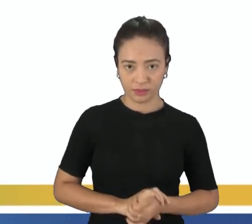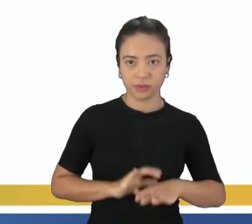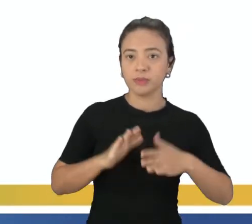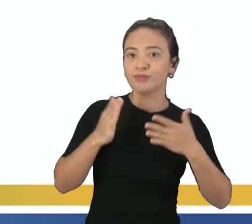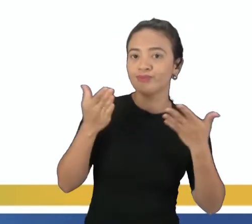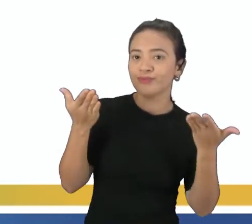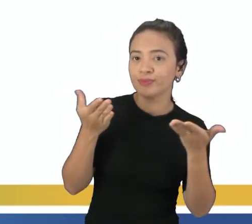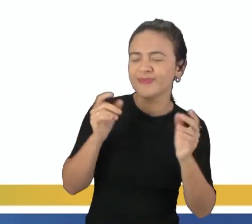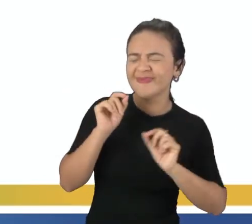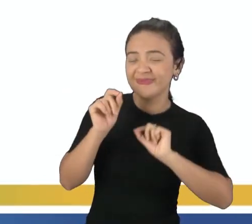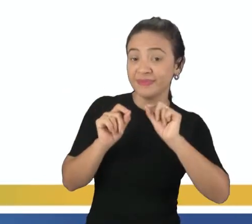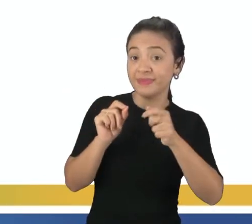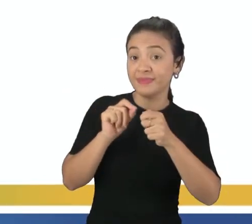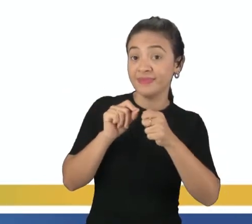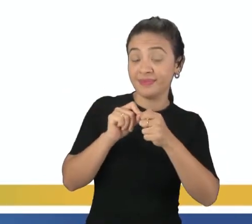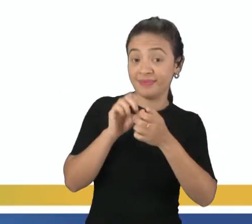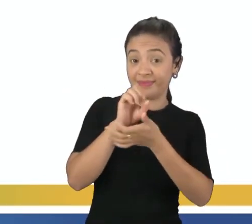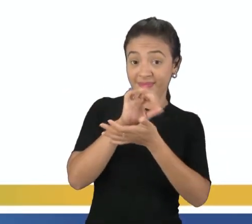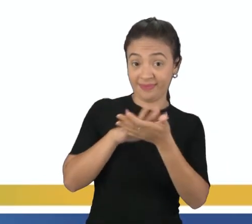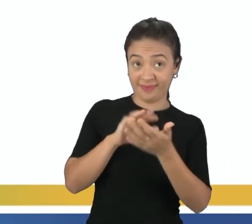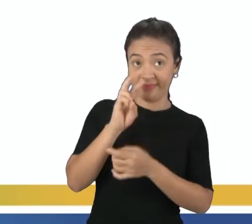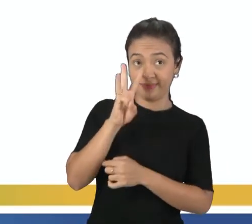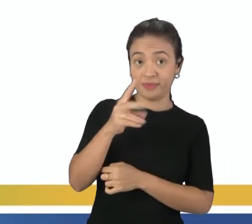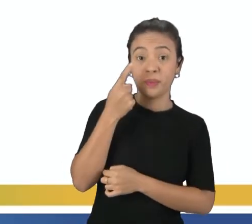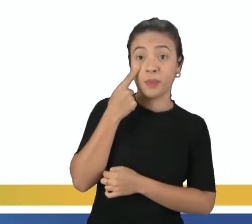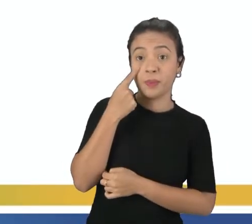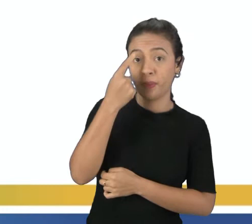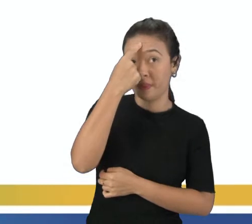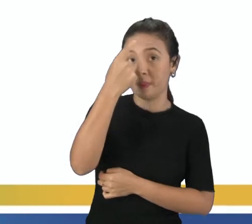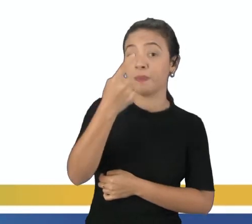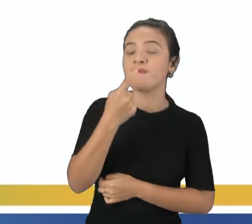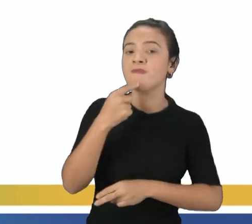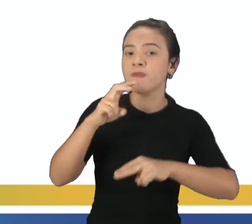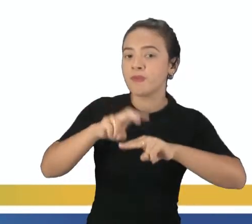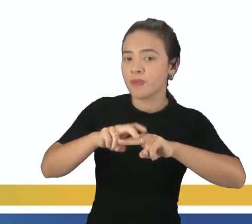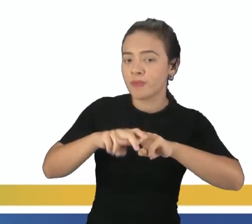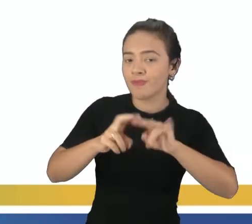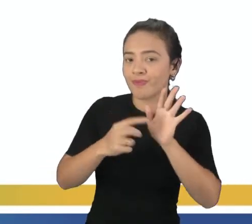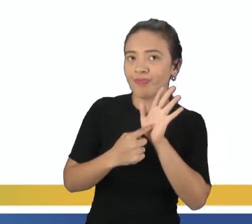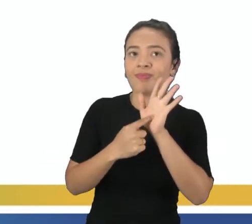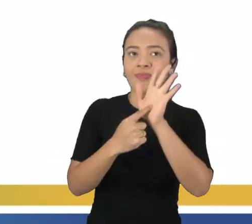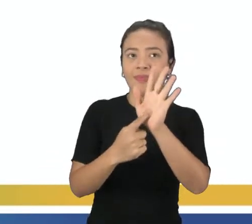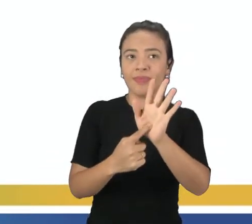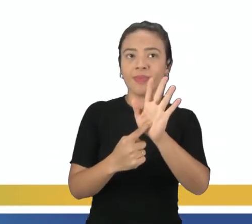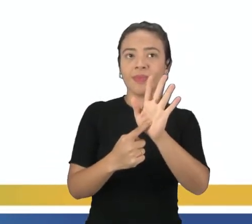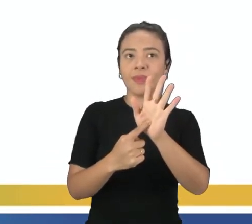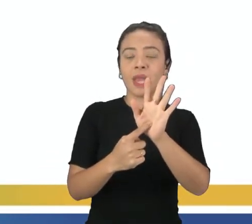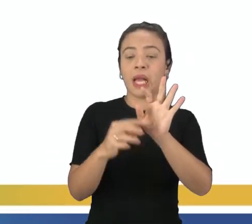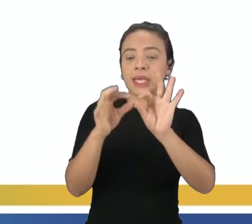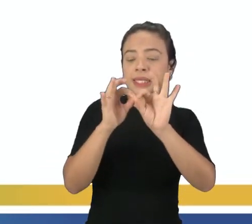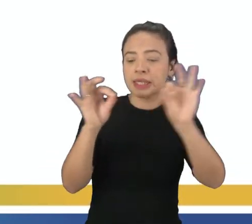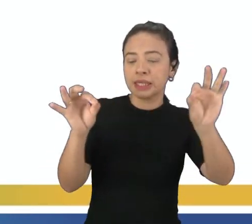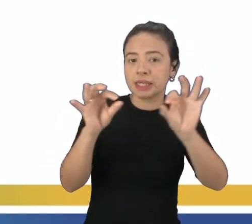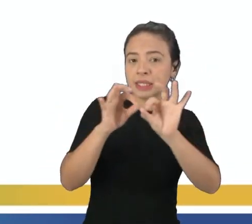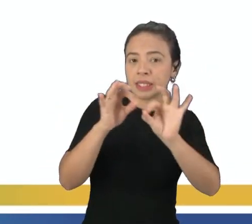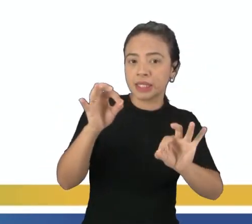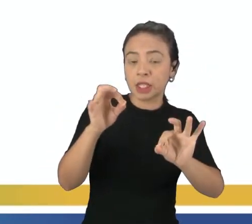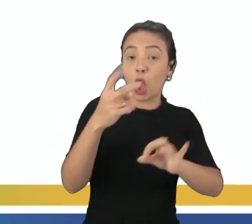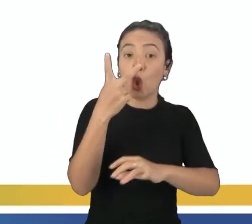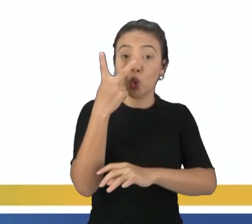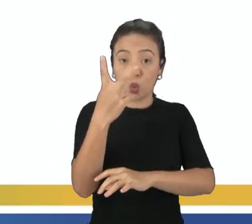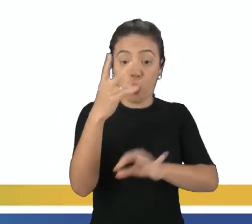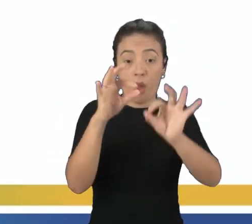Então, agora vamos resolver o exercício 3. Olha o que ele fala aí. Na imagem da cadeira ao lado, trace um par de